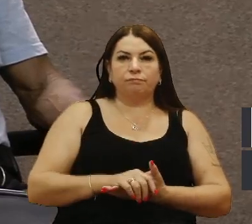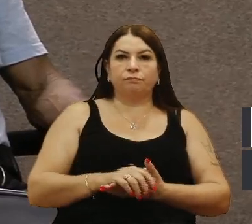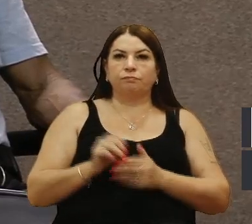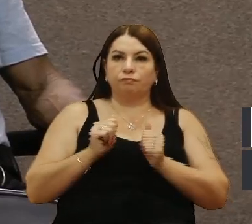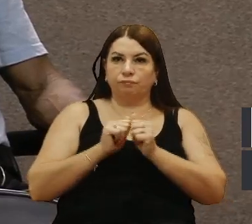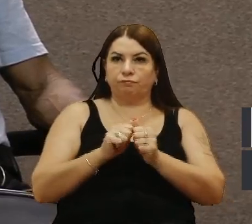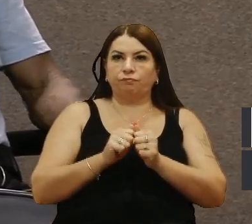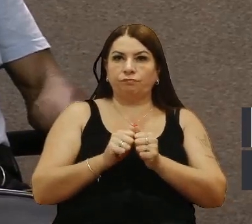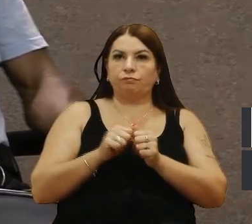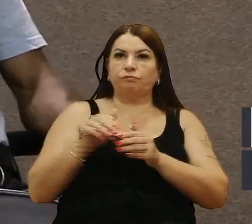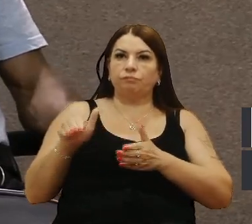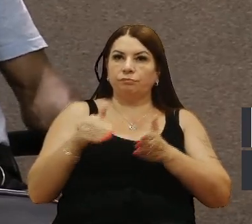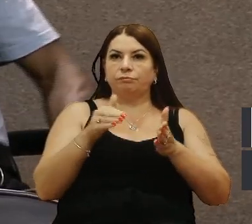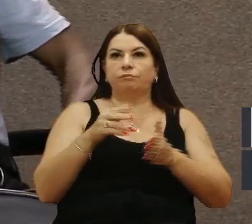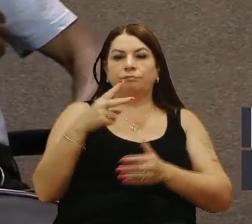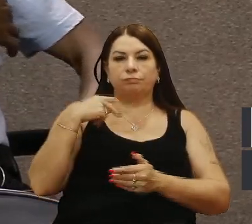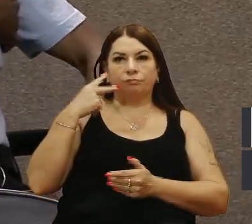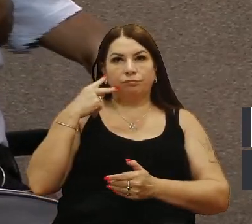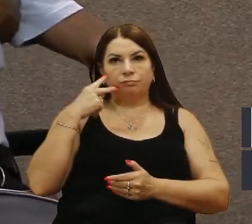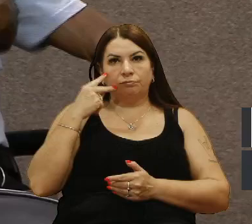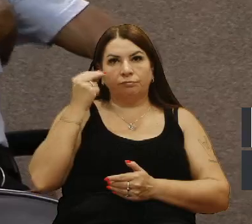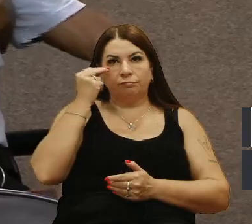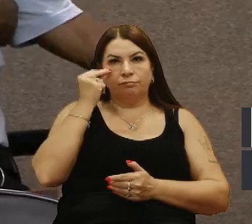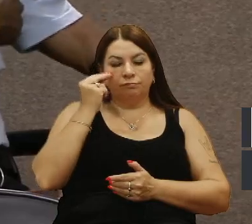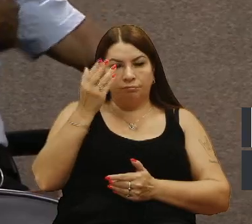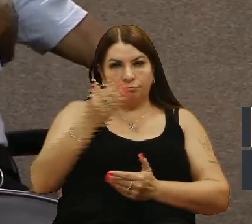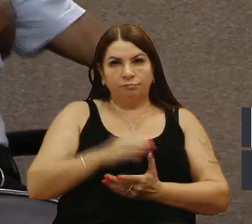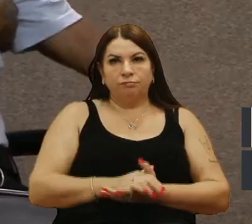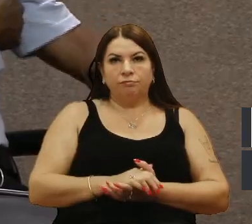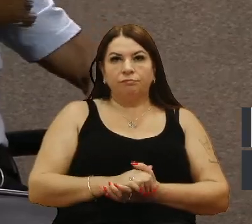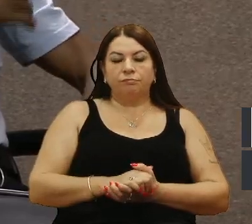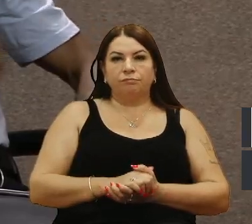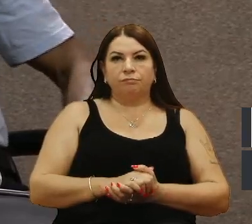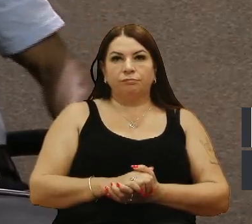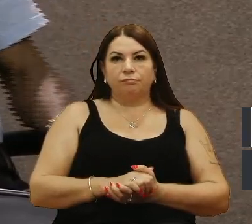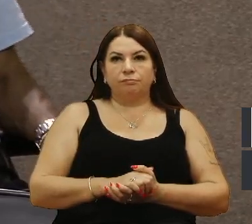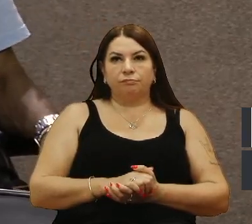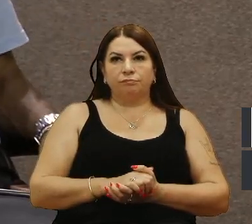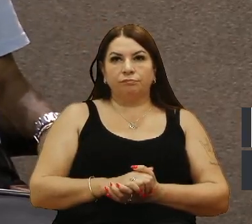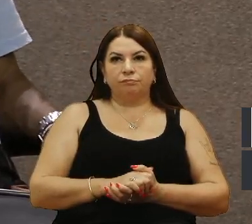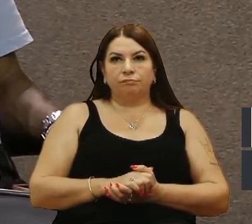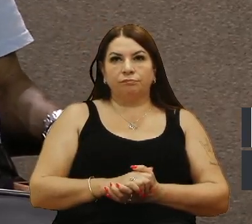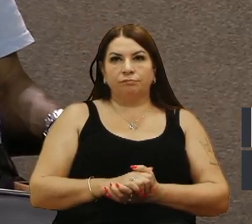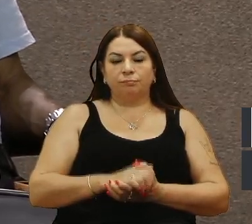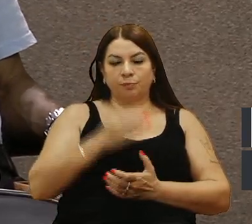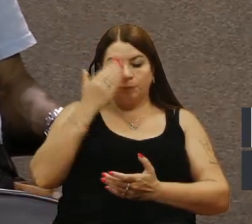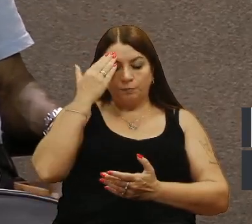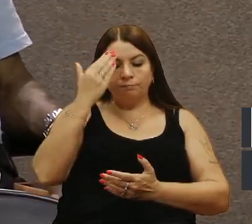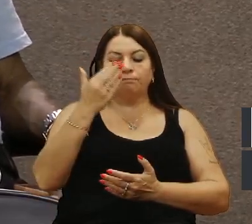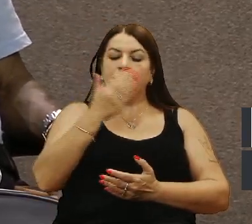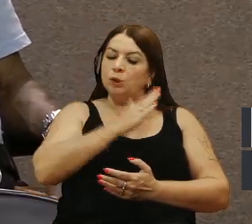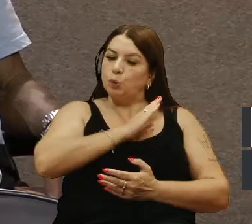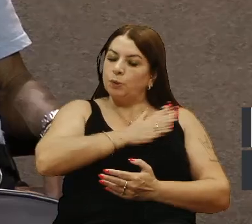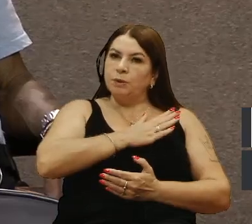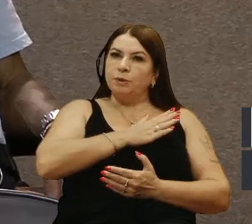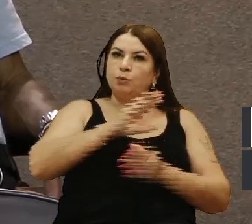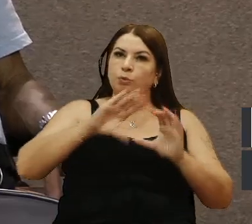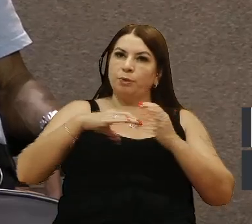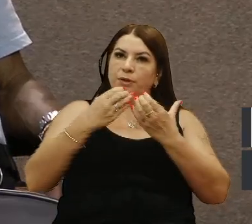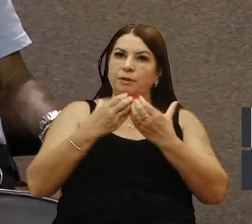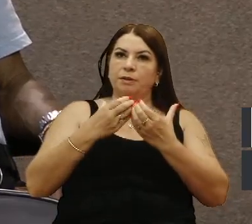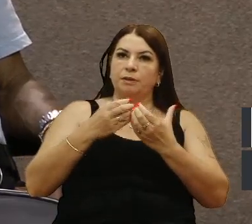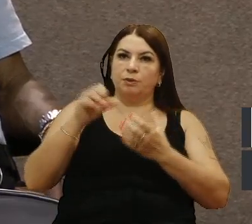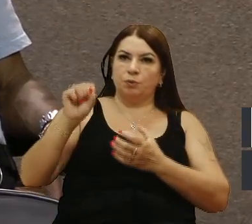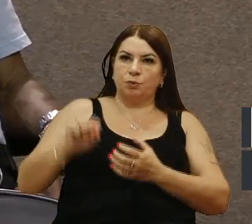junto com a gente nessa caminhada, vereador Cláudio Olibardi. Quero agradecer de coração a comunidade da Zona Sul,